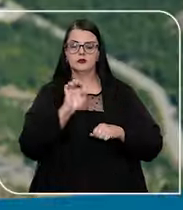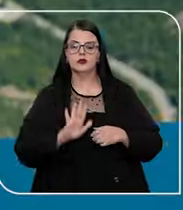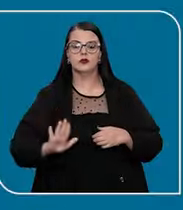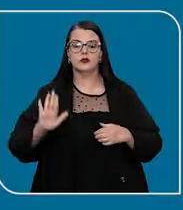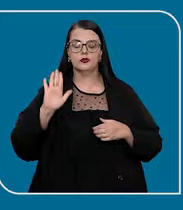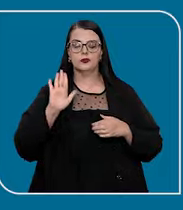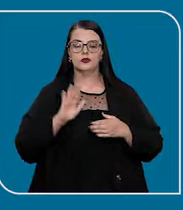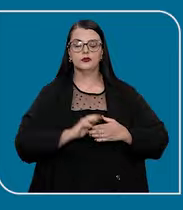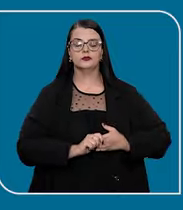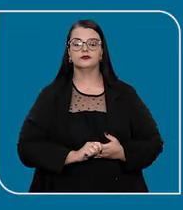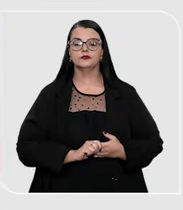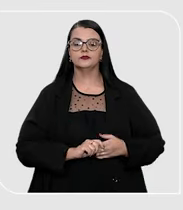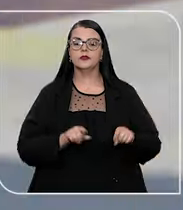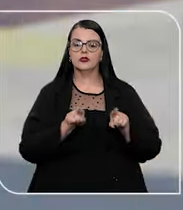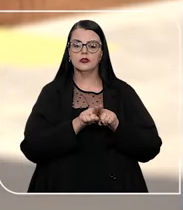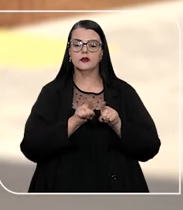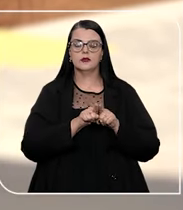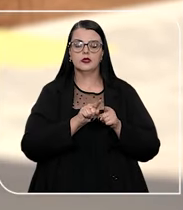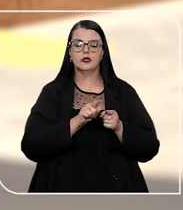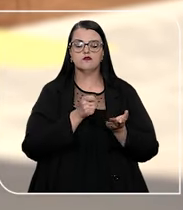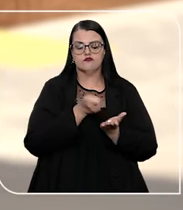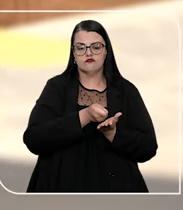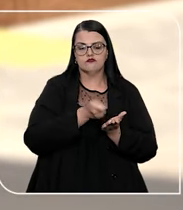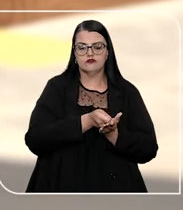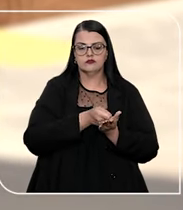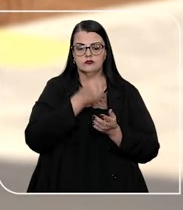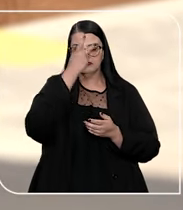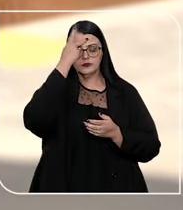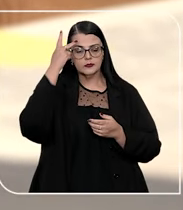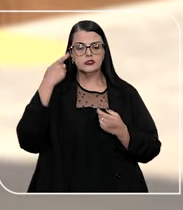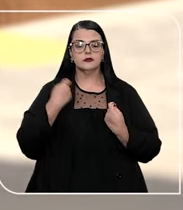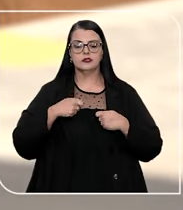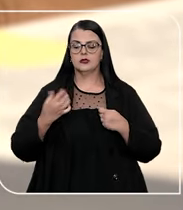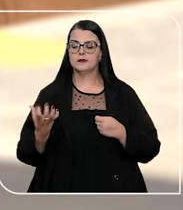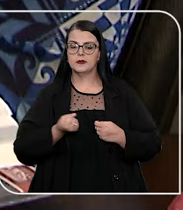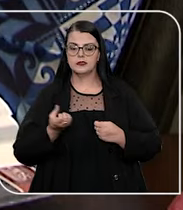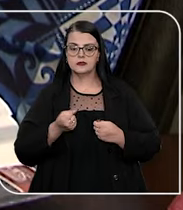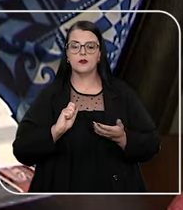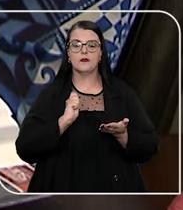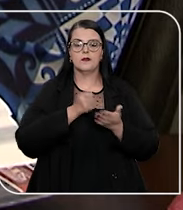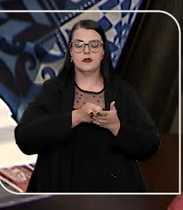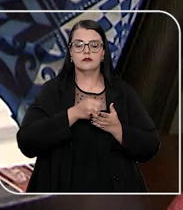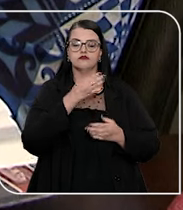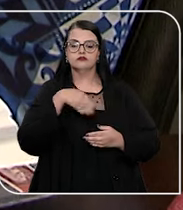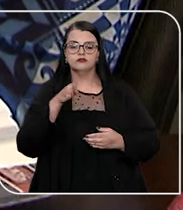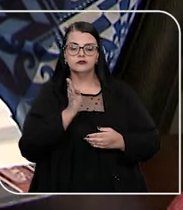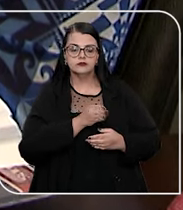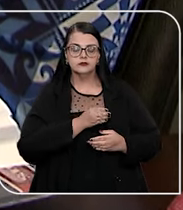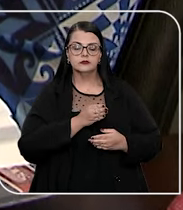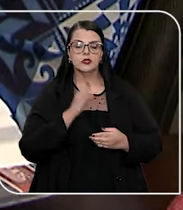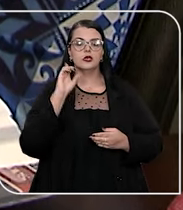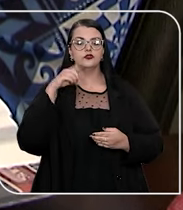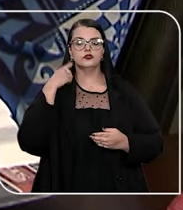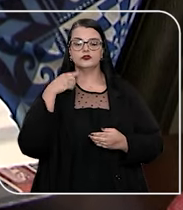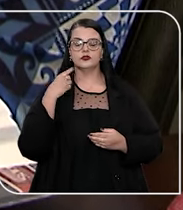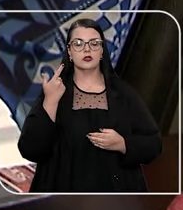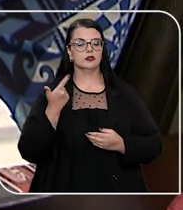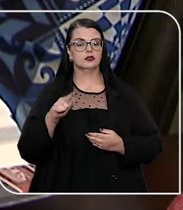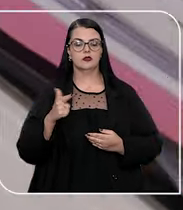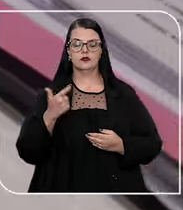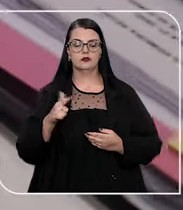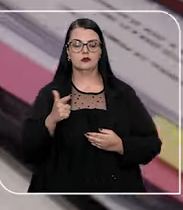europeu E além disso intimação pessoal do devedor de alimentos pode ser dispensada mesmo que